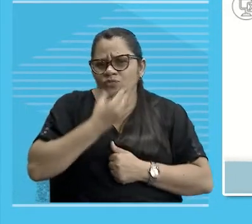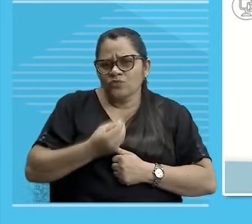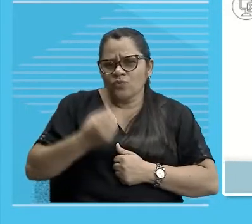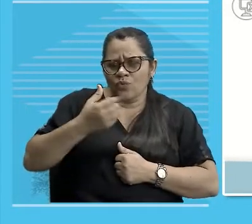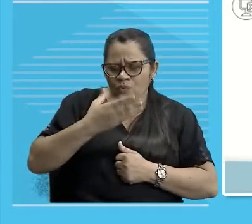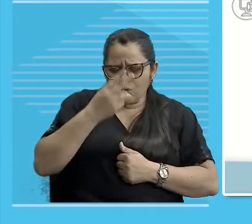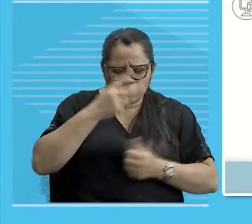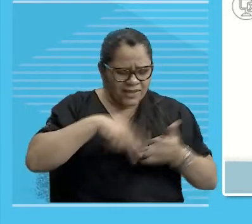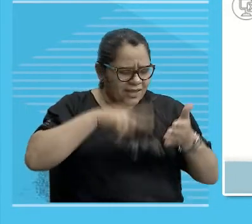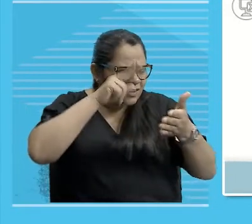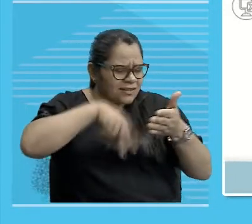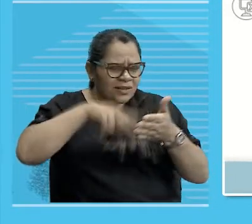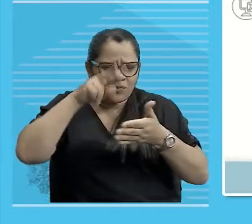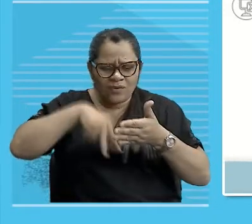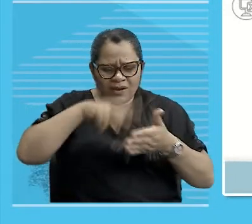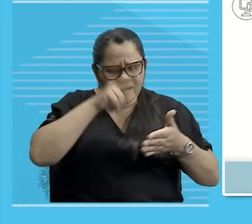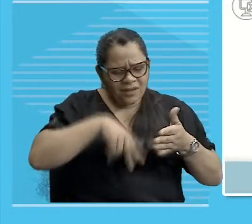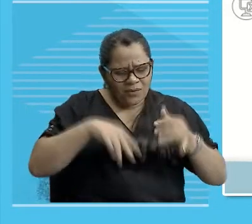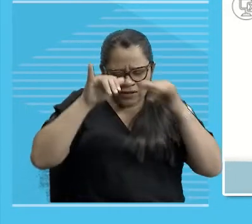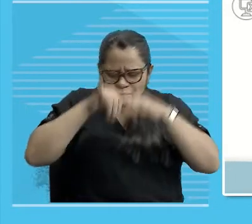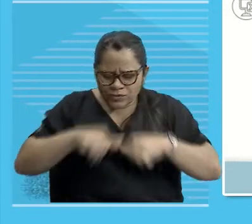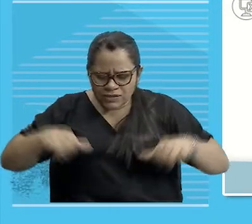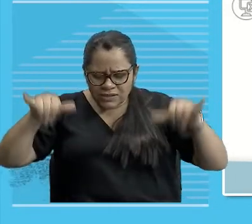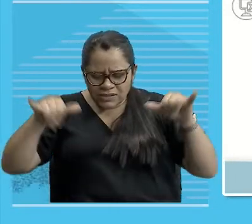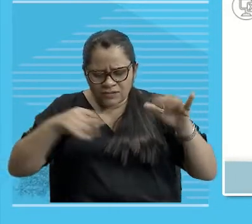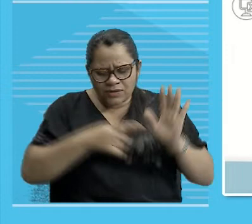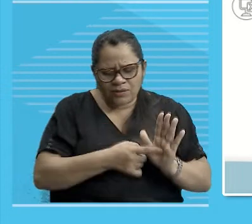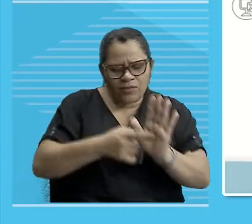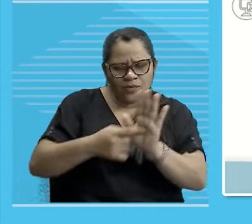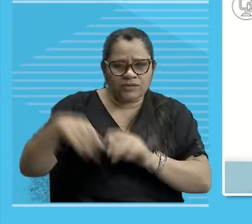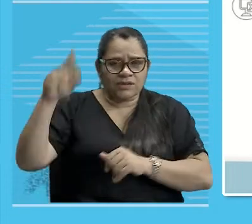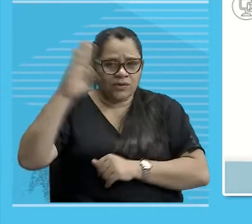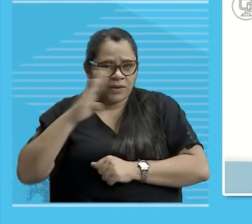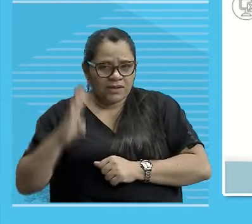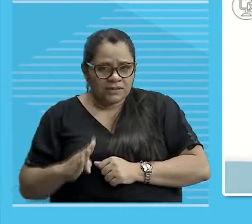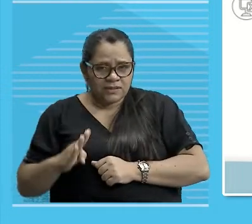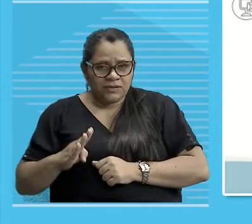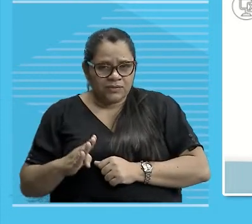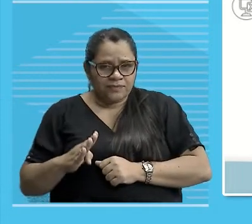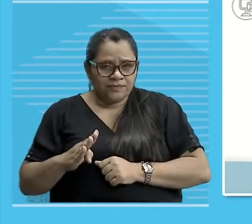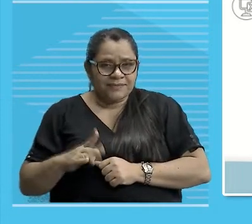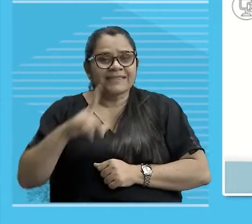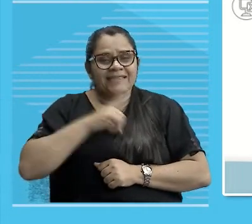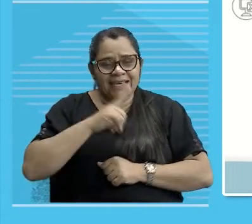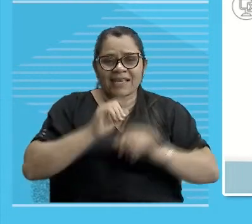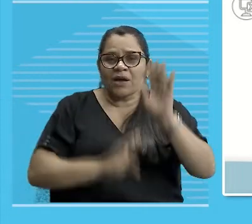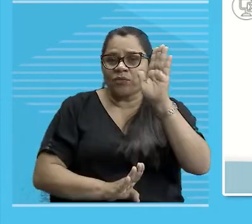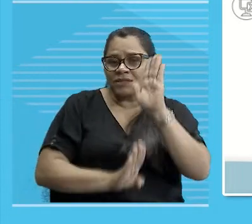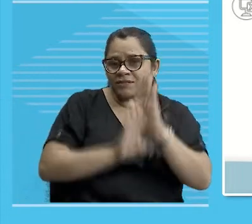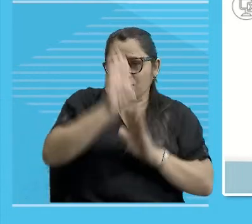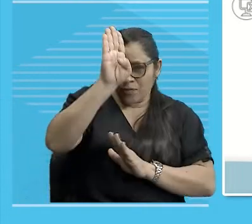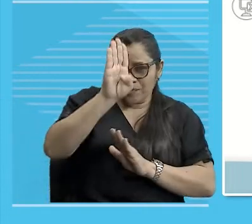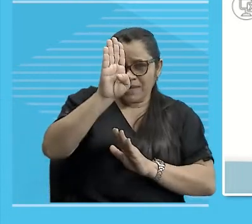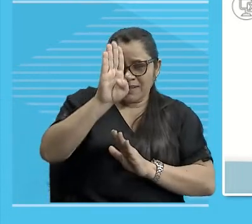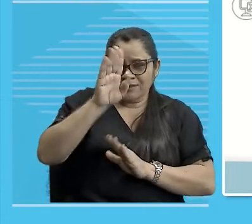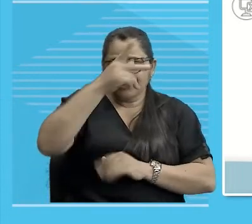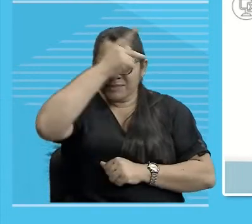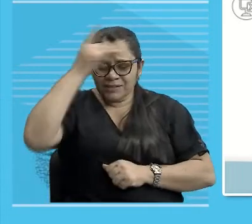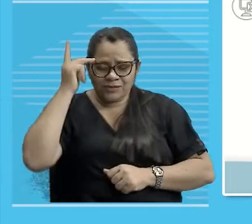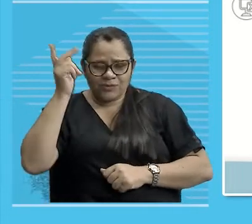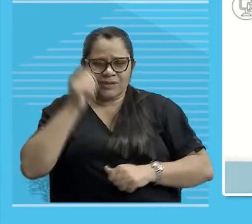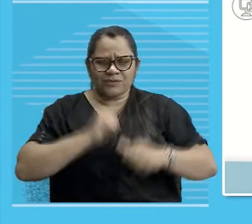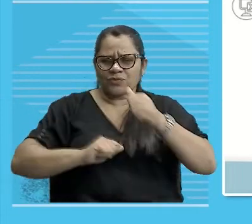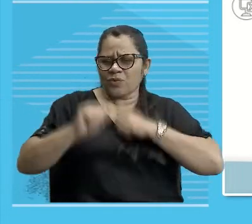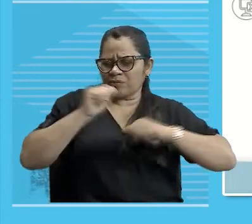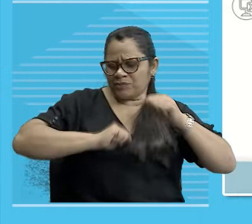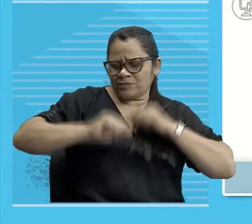até o final sobre a notícia que mostra que o país tem que o Brasil tem a maior prevalência de indivíduos